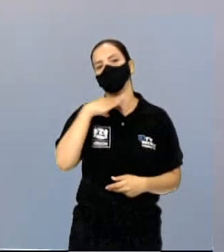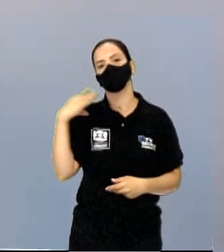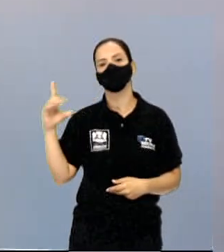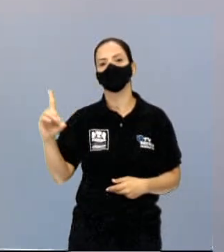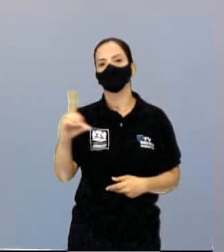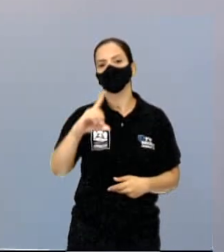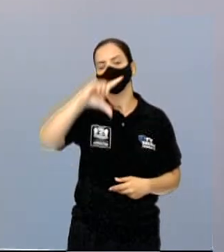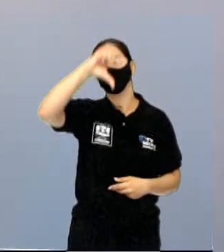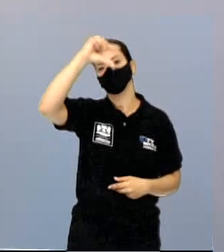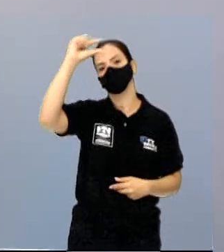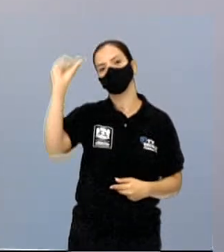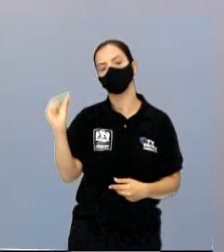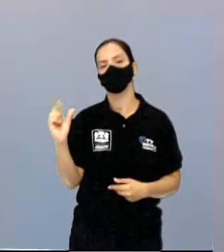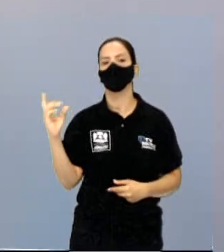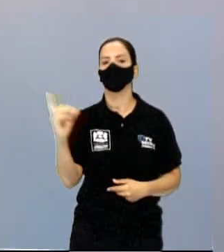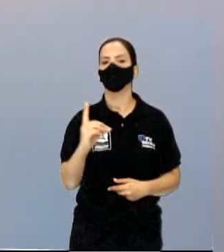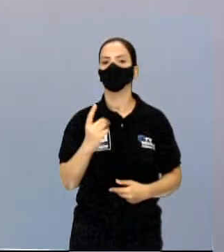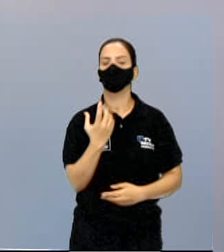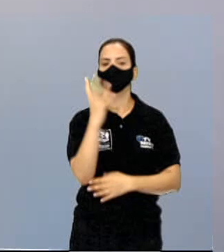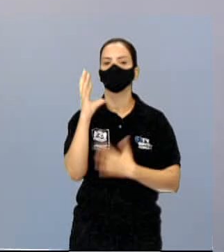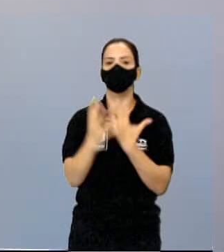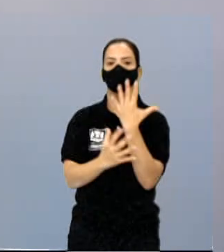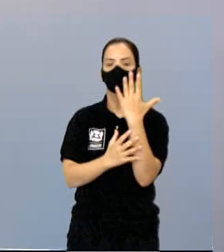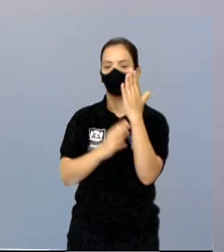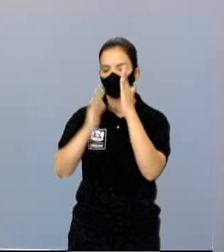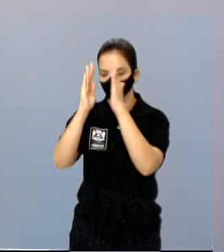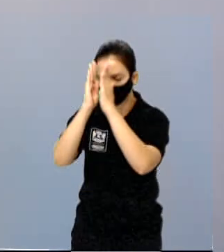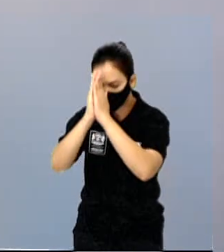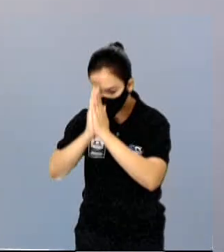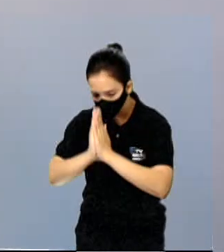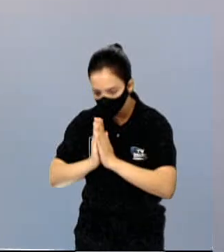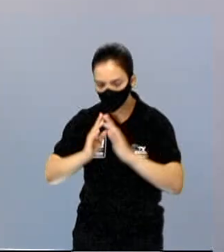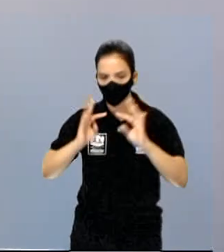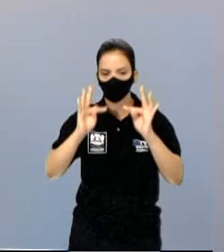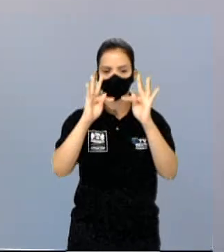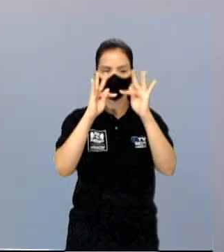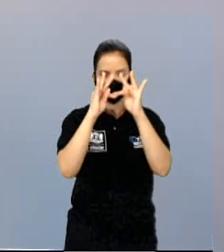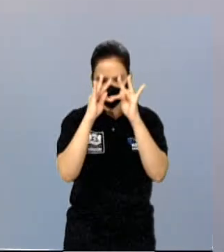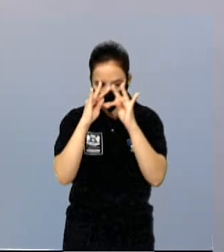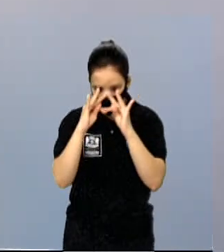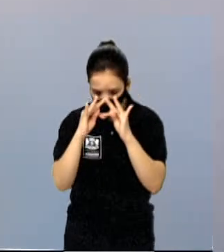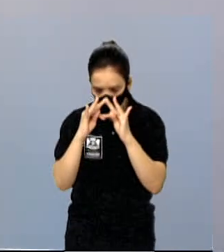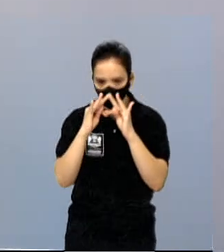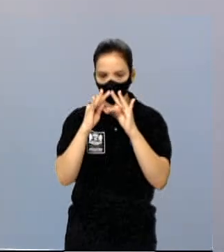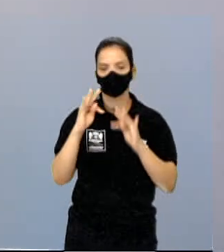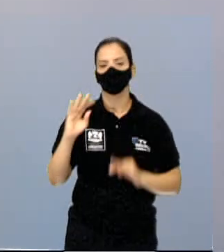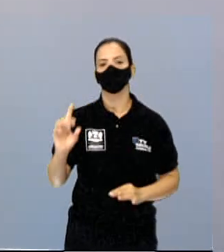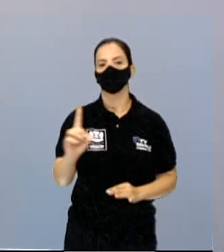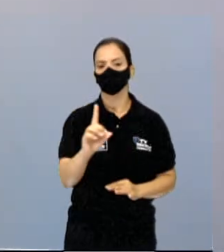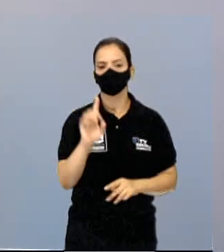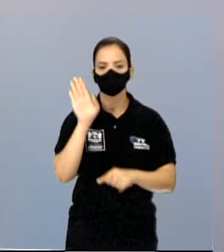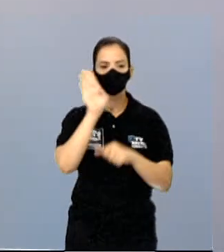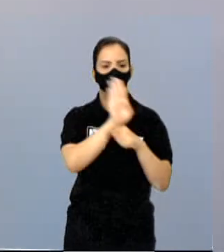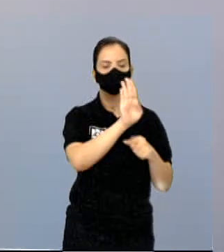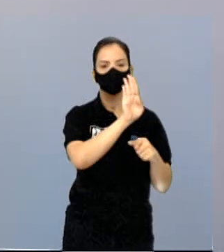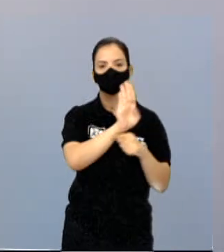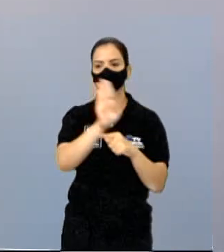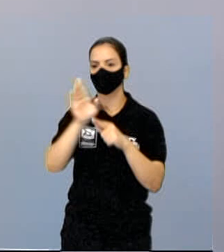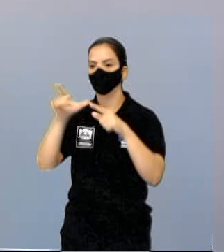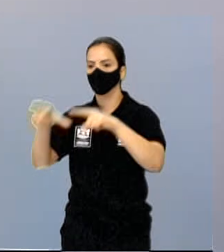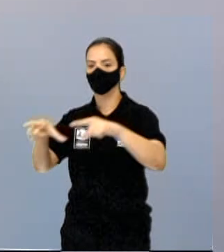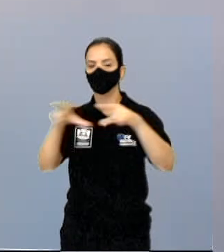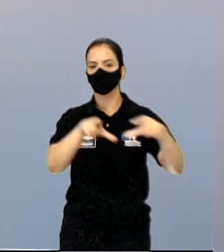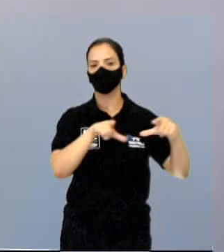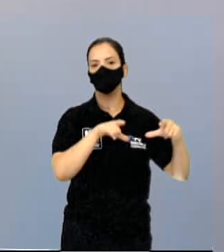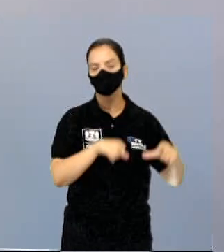Então eram vários tipos de deuses que eram adorados nos templos. E esses deuses protegiam cada uma das áreas deles, tá certo? E